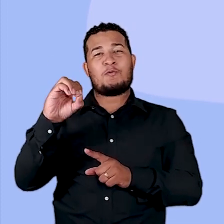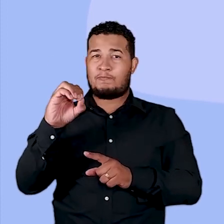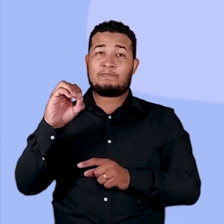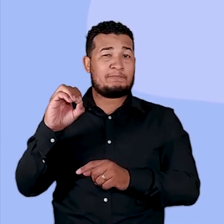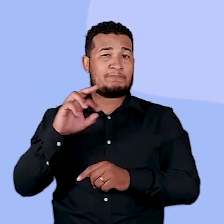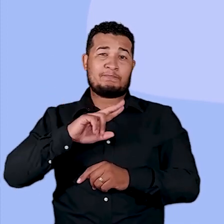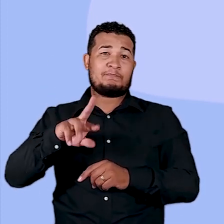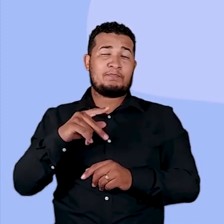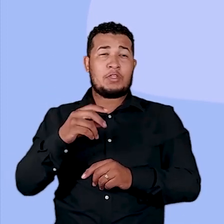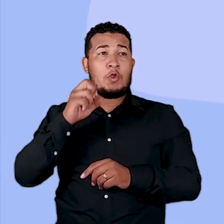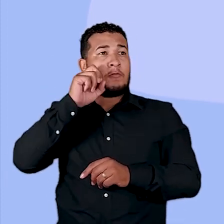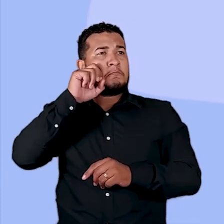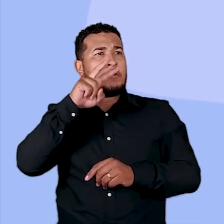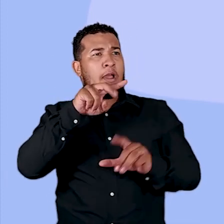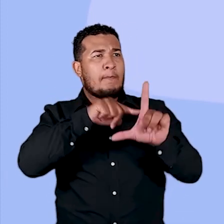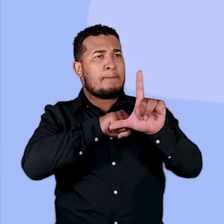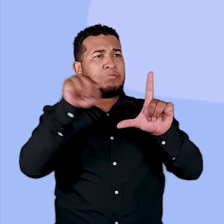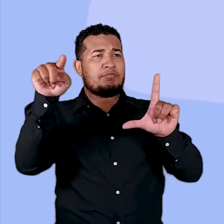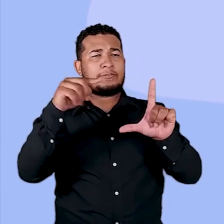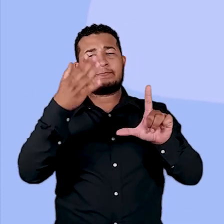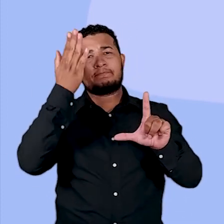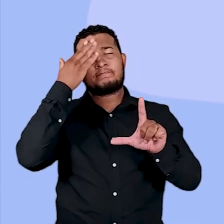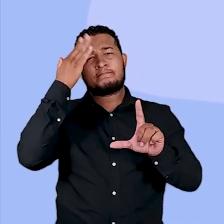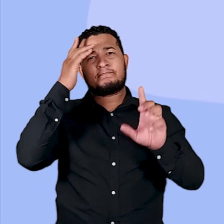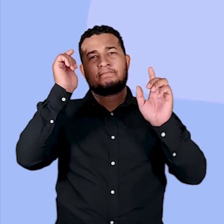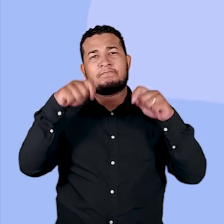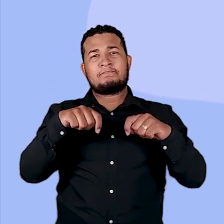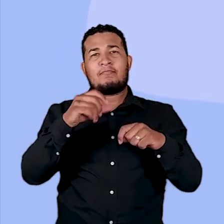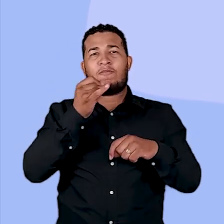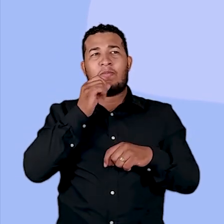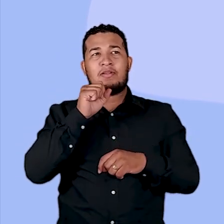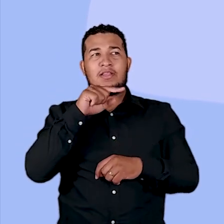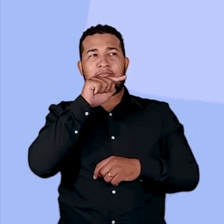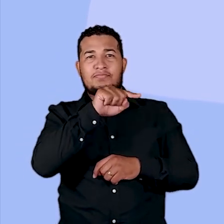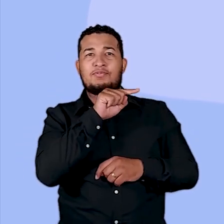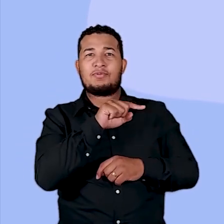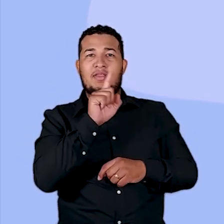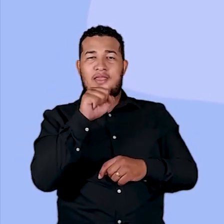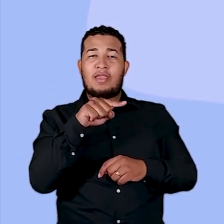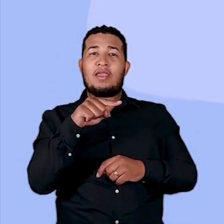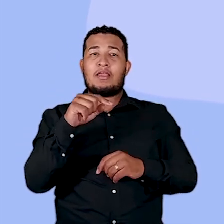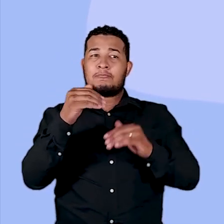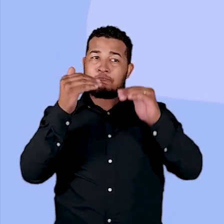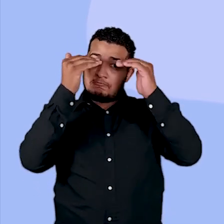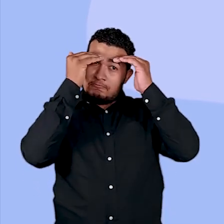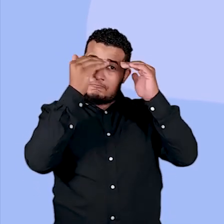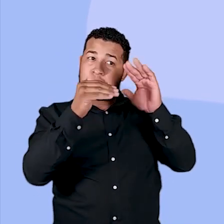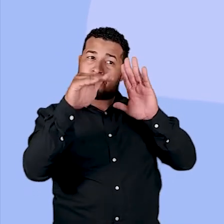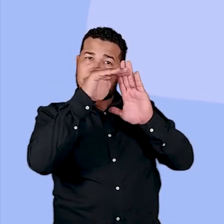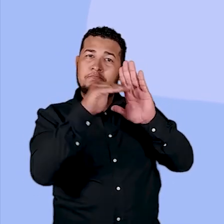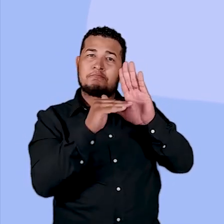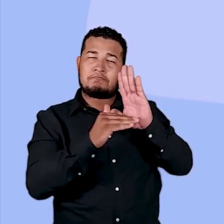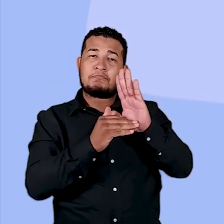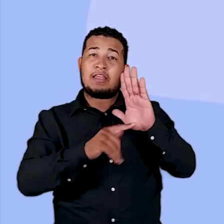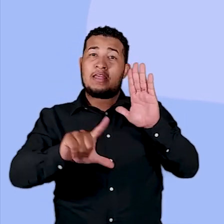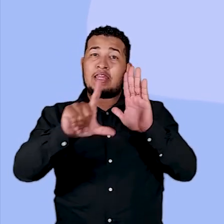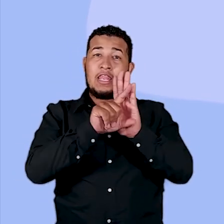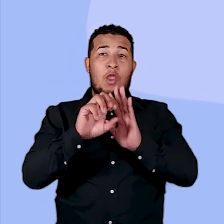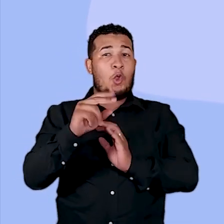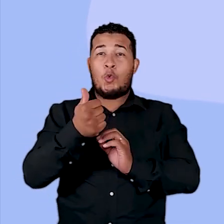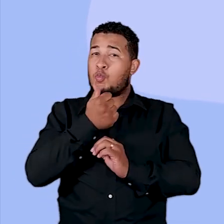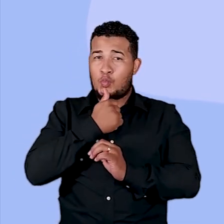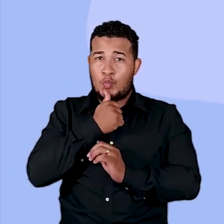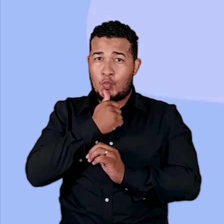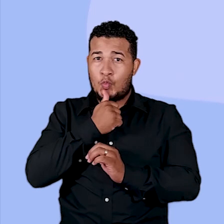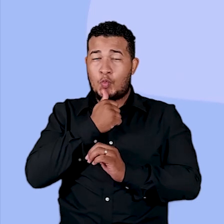Então, só olhando para esse gráfico eu consigo saber se esse meu resistor ele obedece à lei de Ohm ou não. Então,